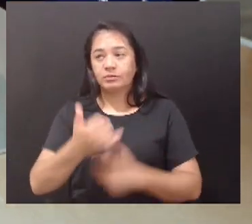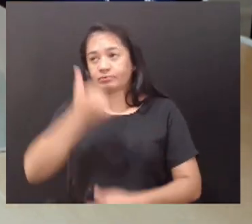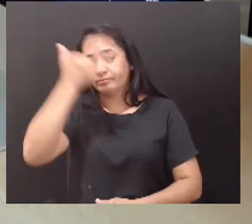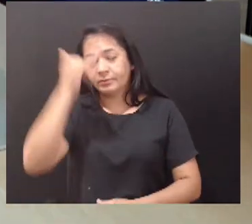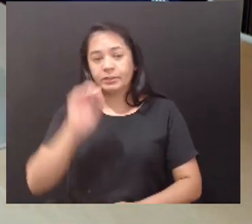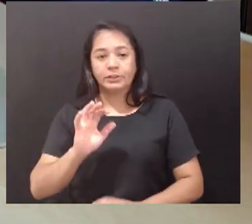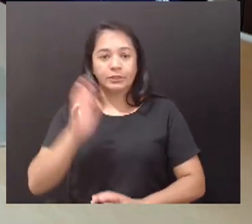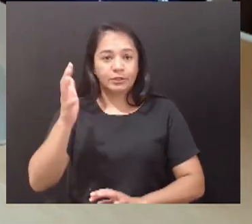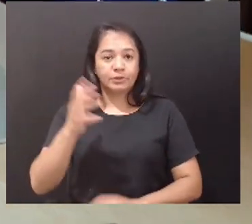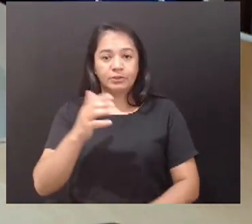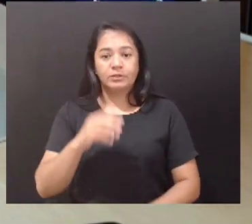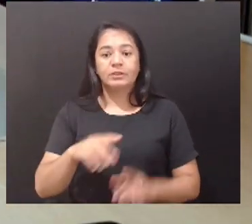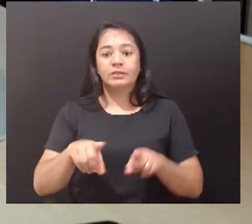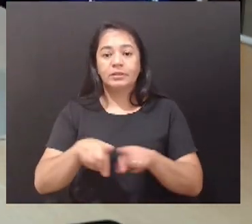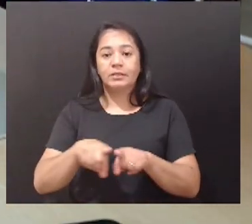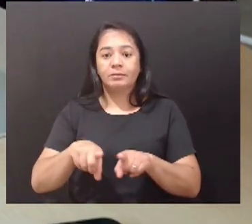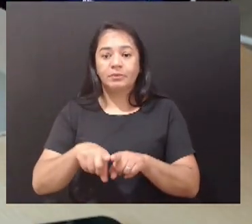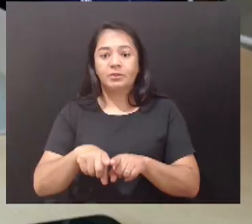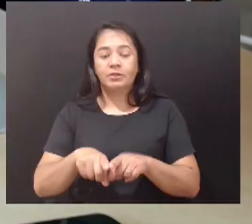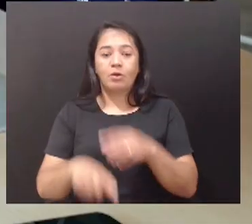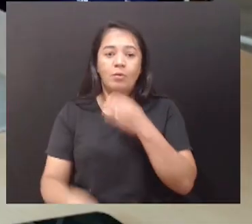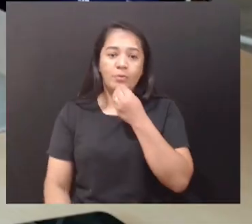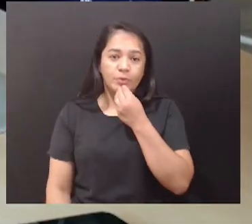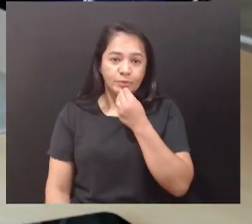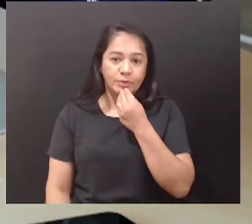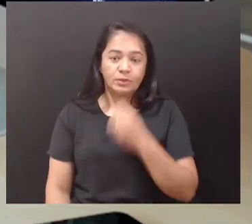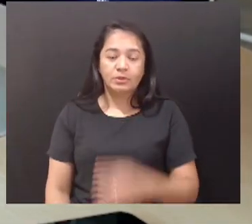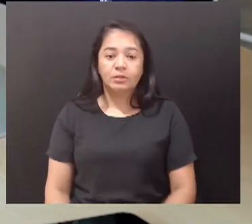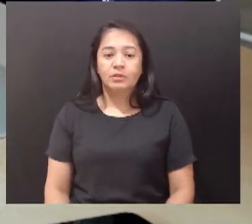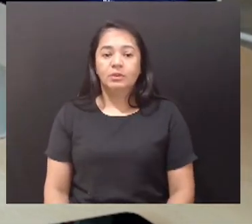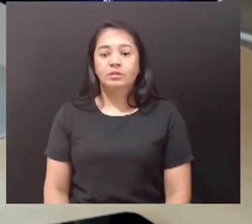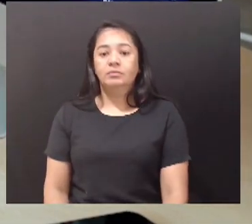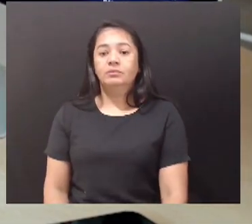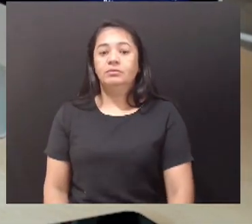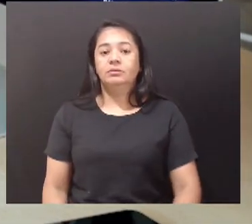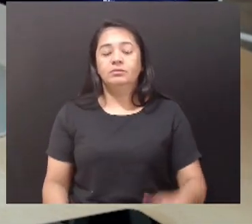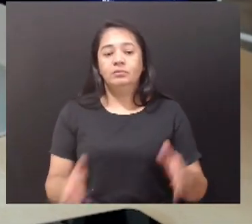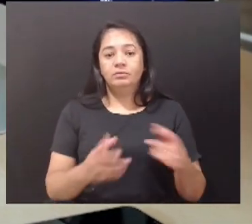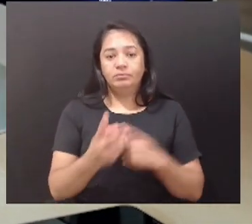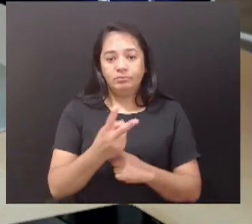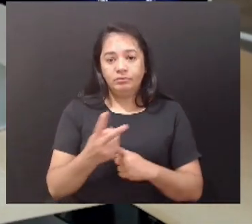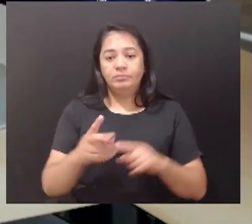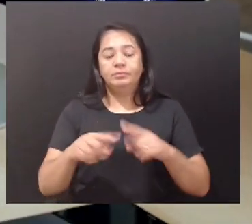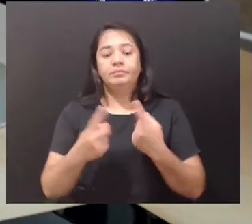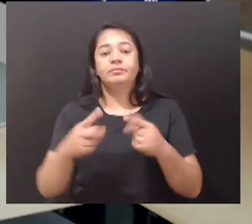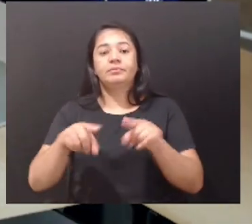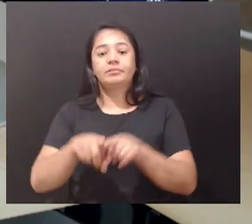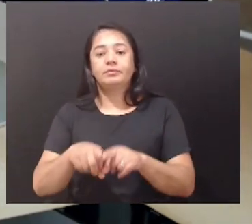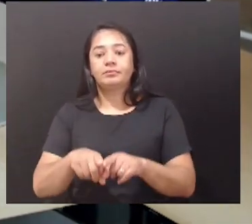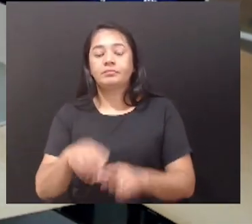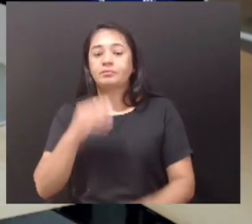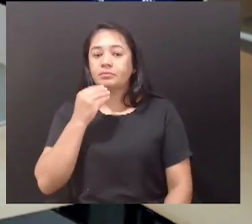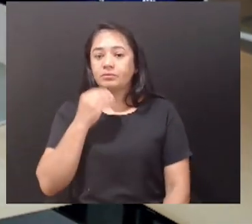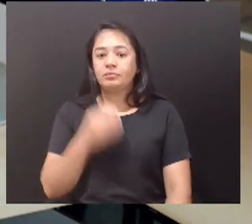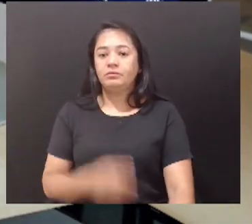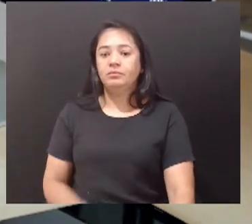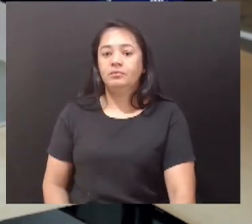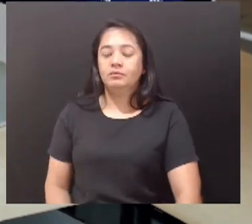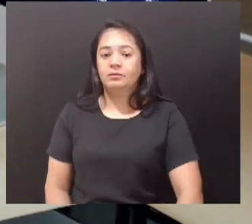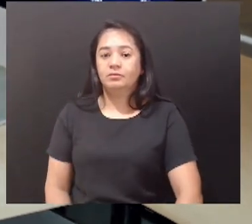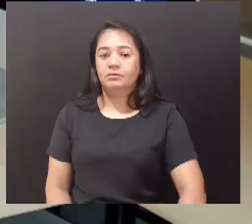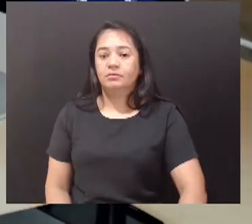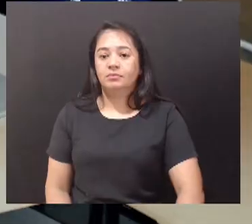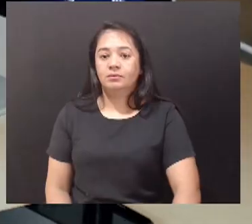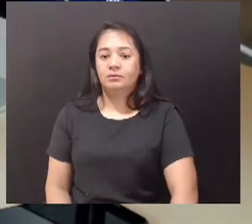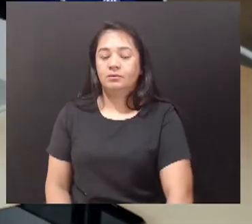e até a questão também de oportunidade, não só na parte de se proteger, mas também de aparecer uma oportunidade de você conseguir aumentar a sua renda, você sabe